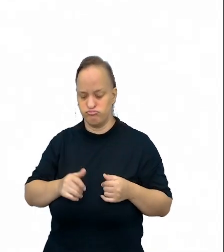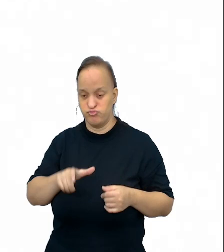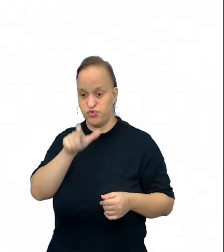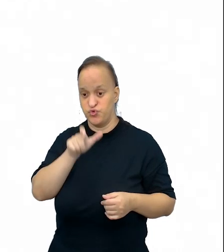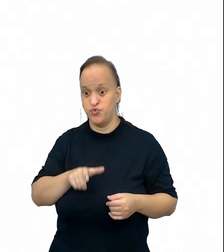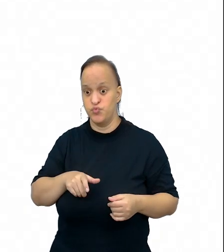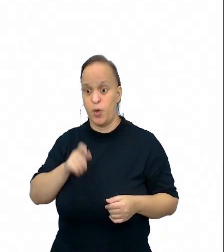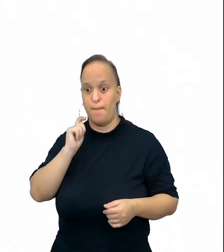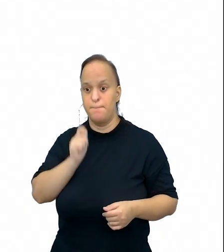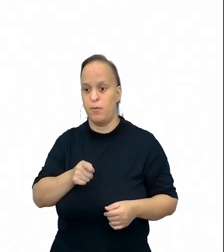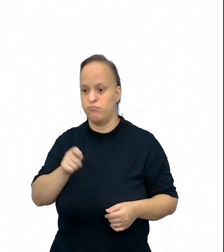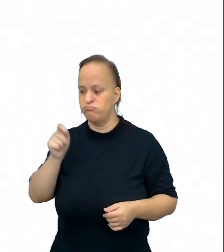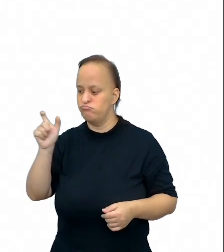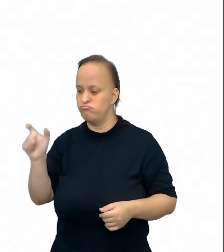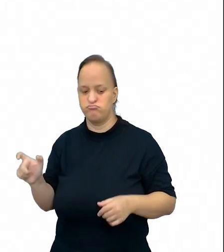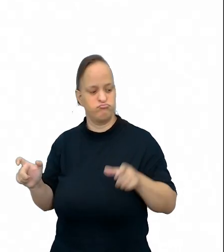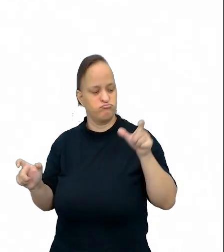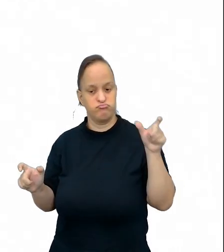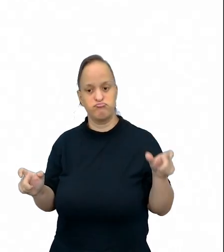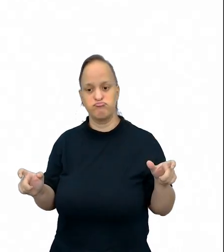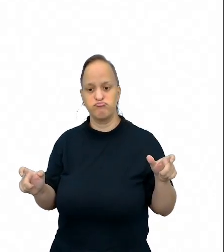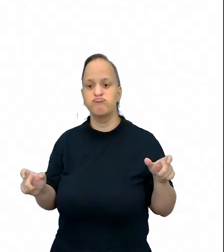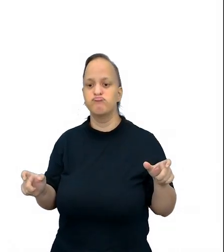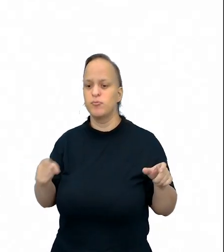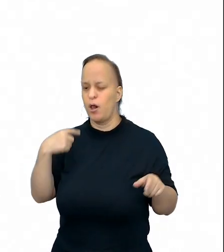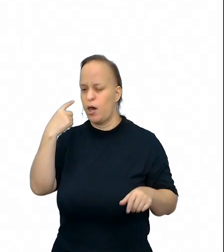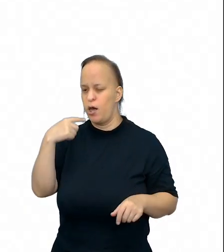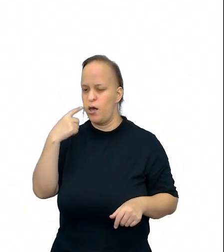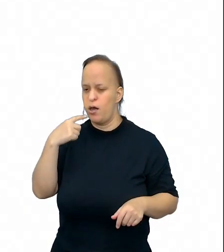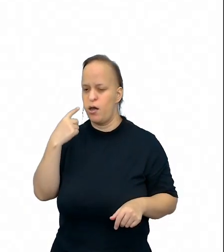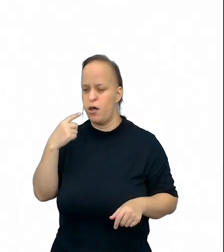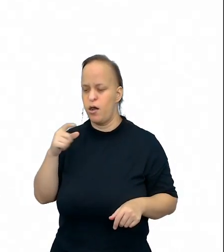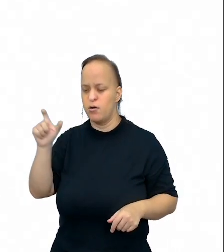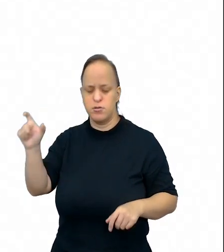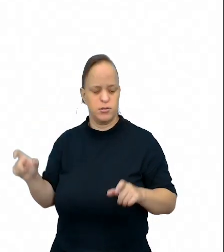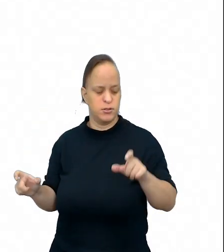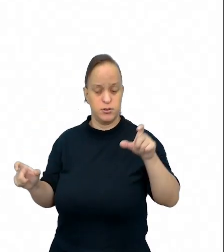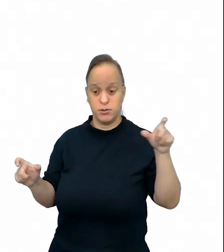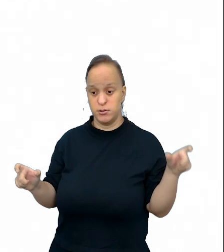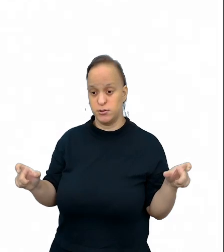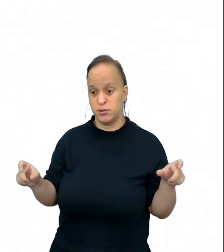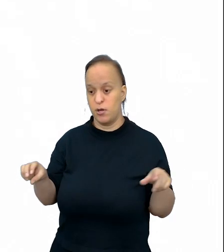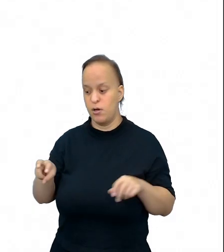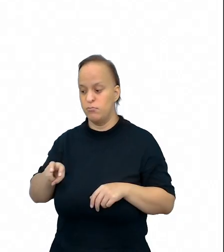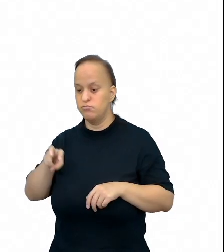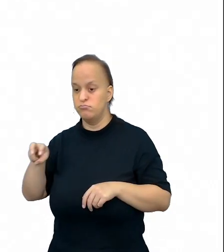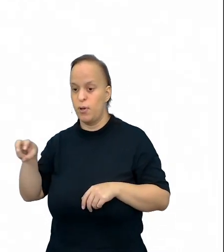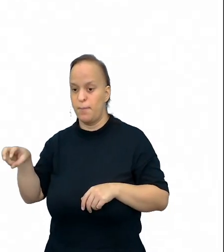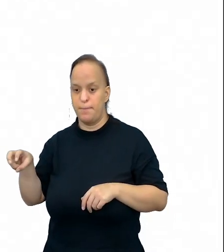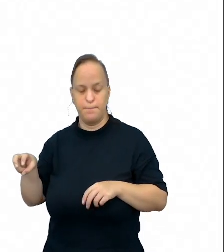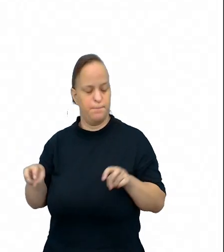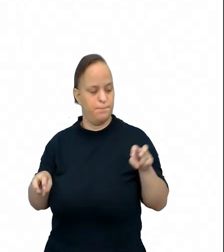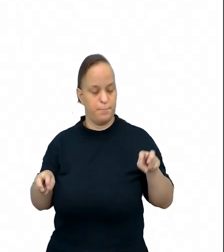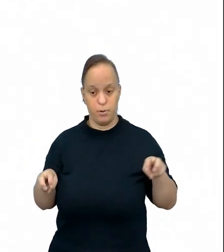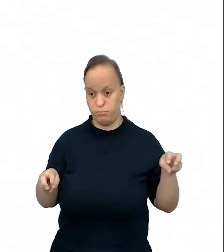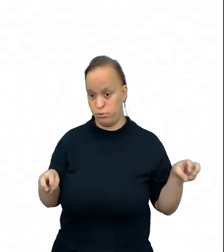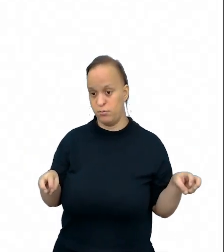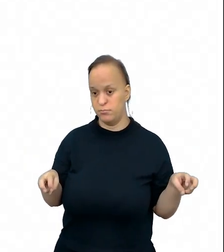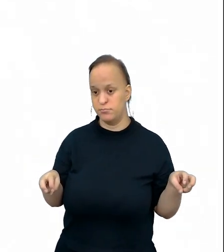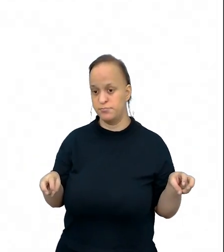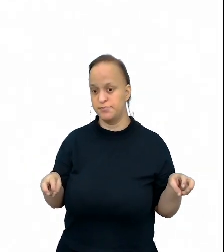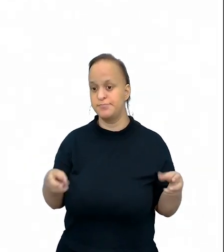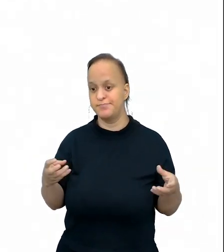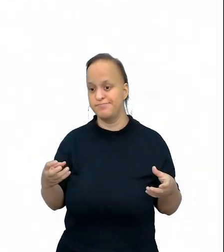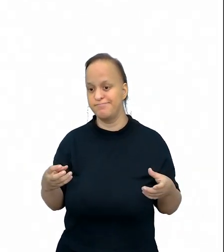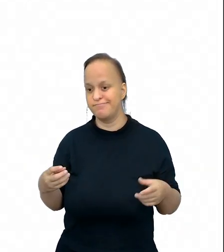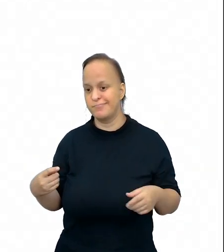mais quietos, né? Eles mais ouvem os debatedores ali, no caso, um advogado e o outro promotor, né? Então, assim, o de defesa,